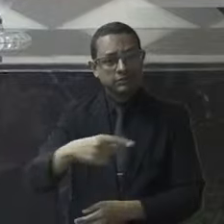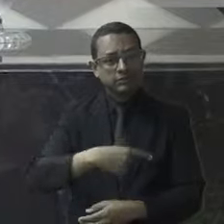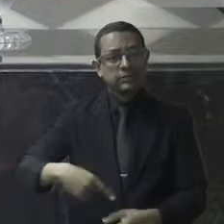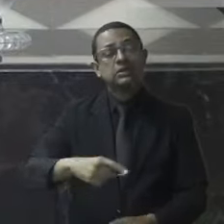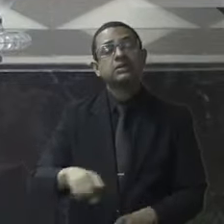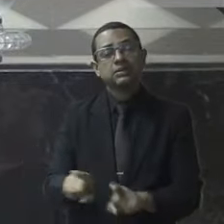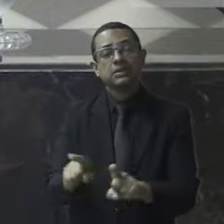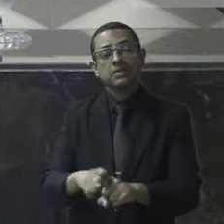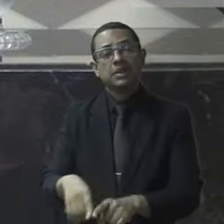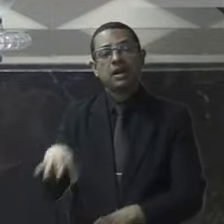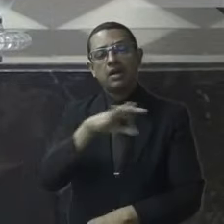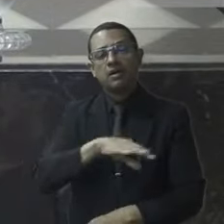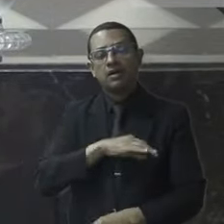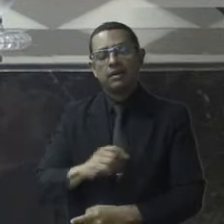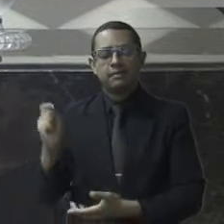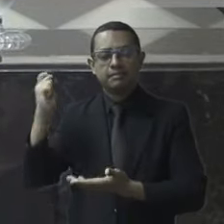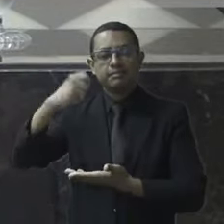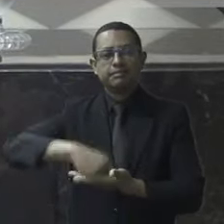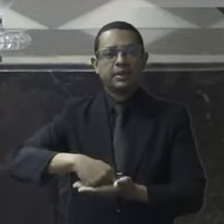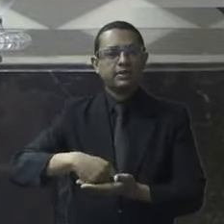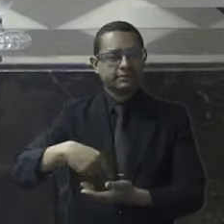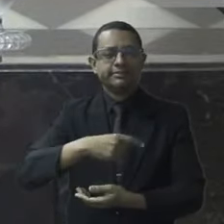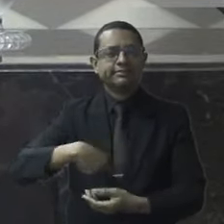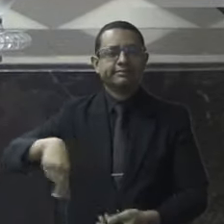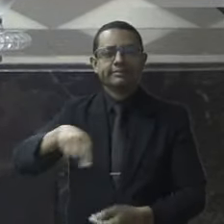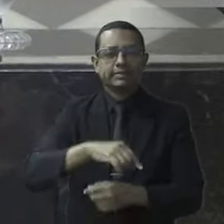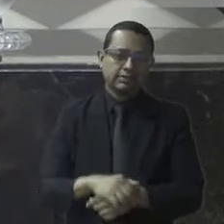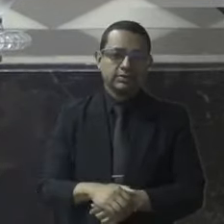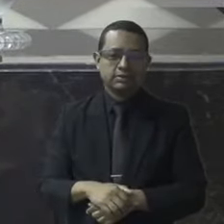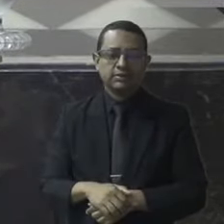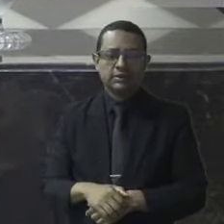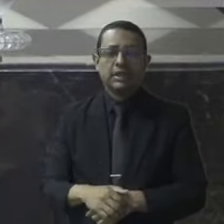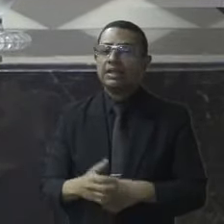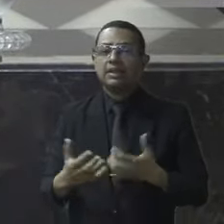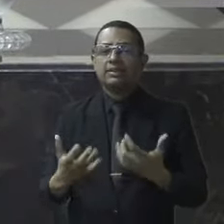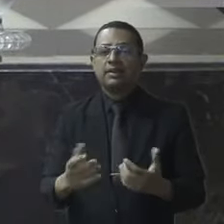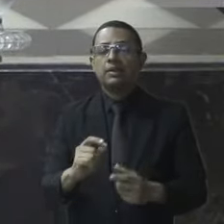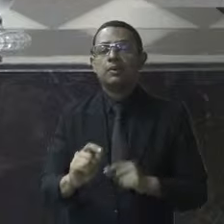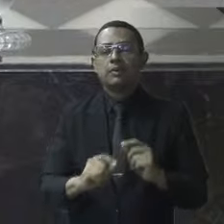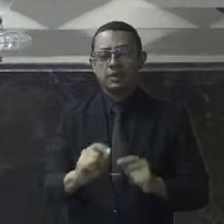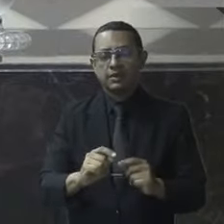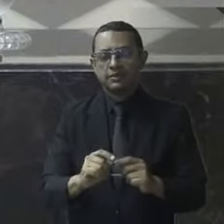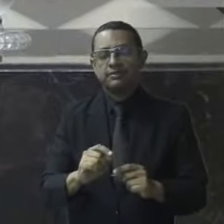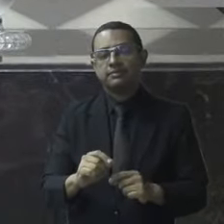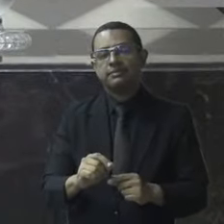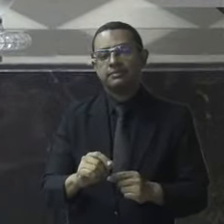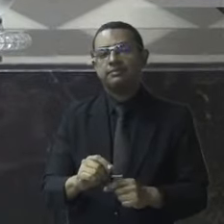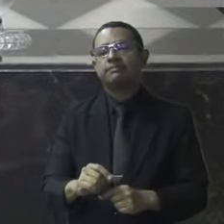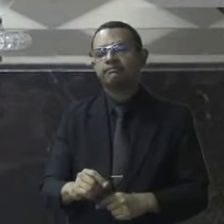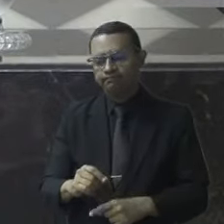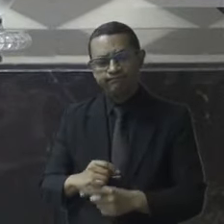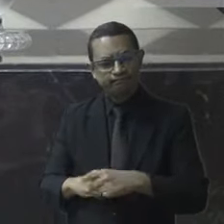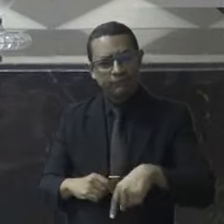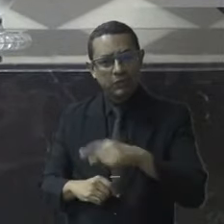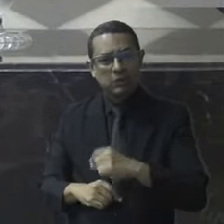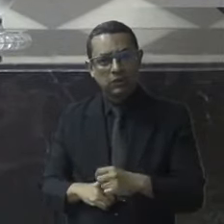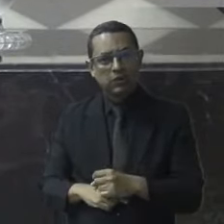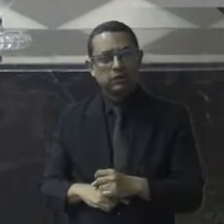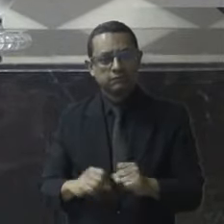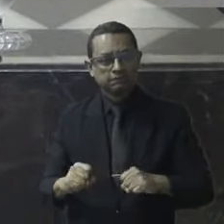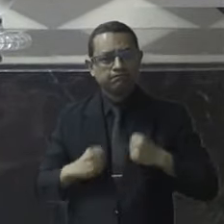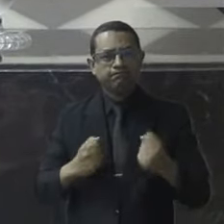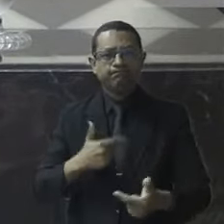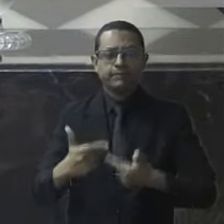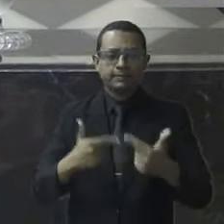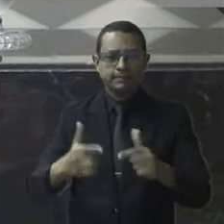nossos salários, elas esperam, nós, a sociedade espera isso de nós. Vocês